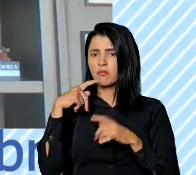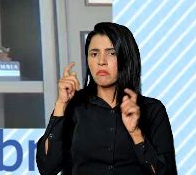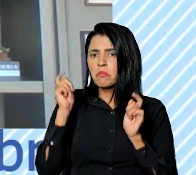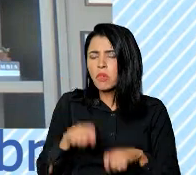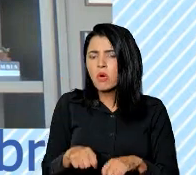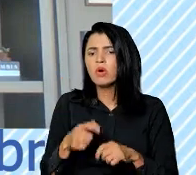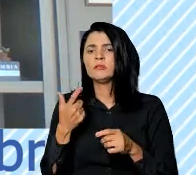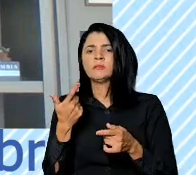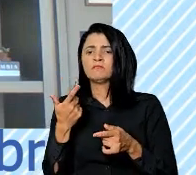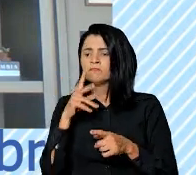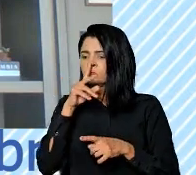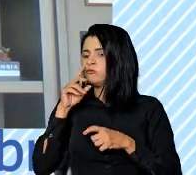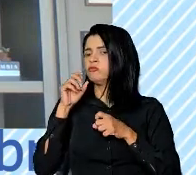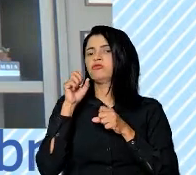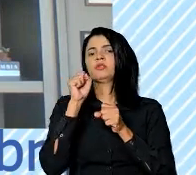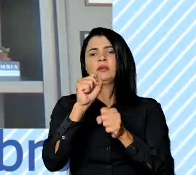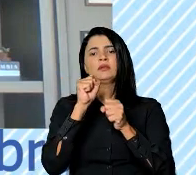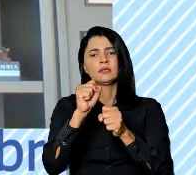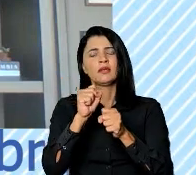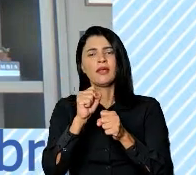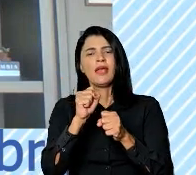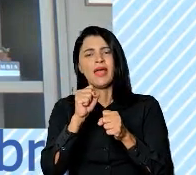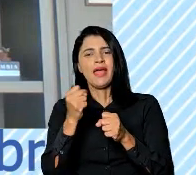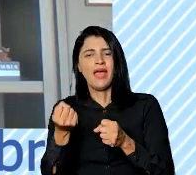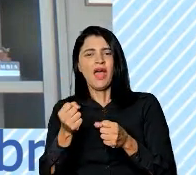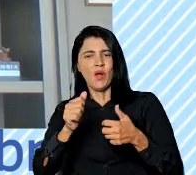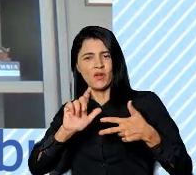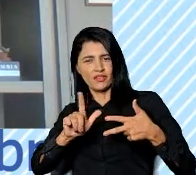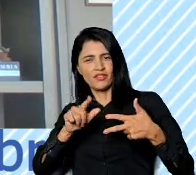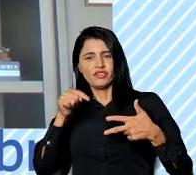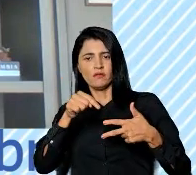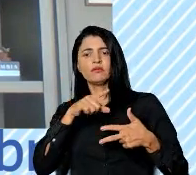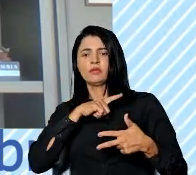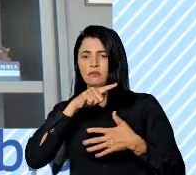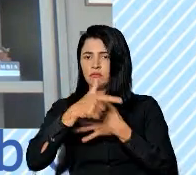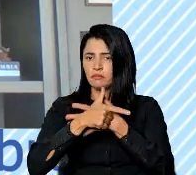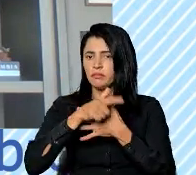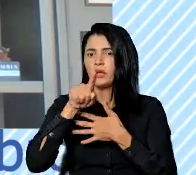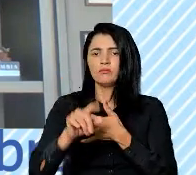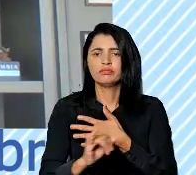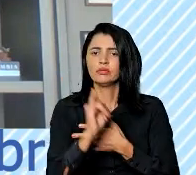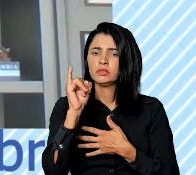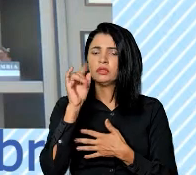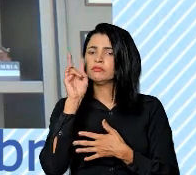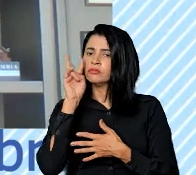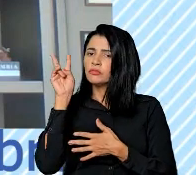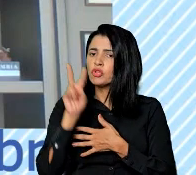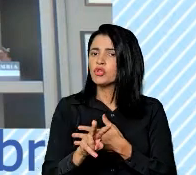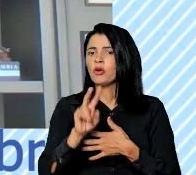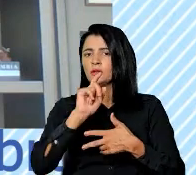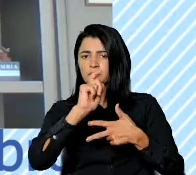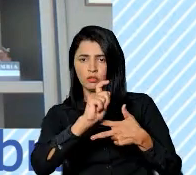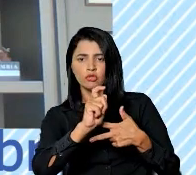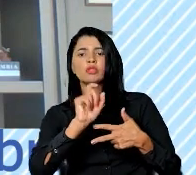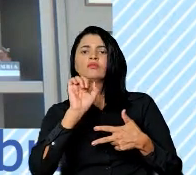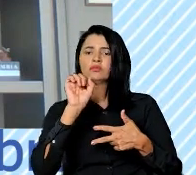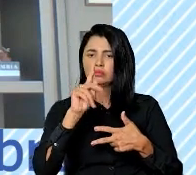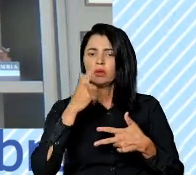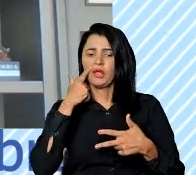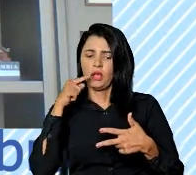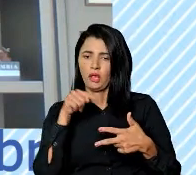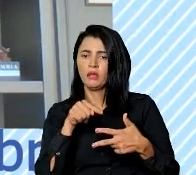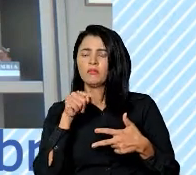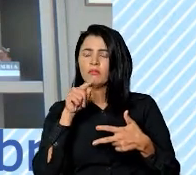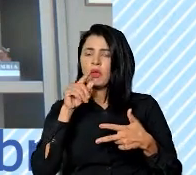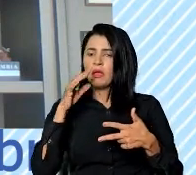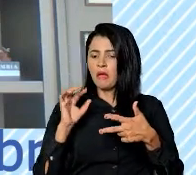se fortalecer. O poder legislativo, ele tem um papel muito importante. Então, nós olhamos para o executivo, sem sombra de dúvida alguma, mas se nós